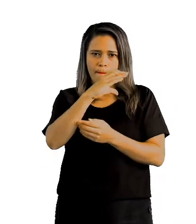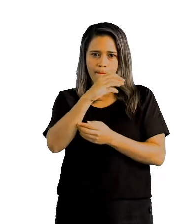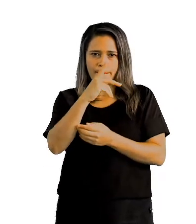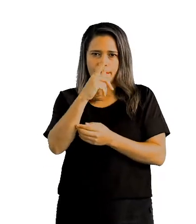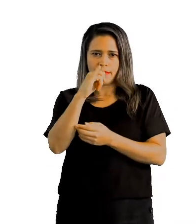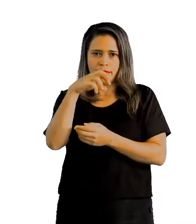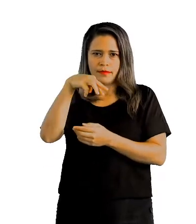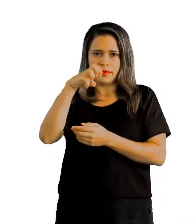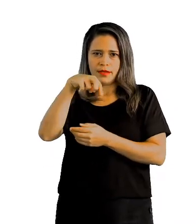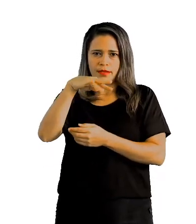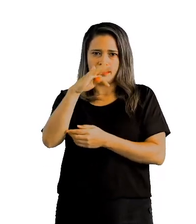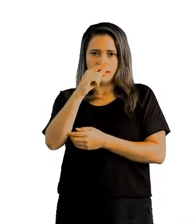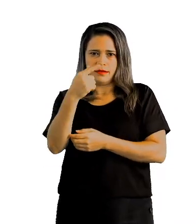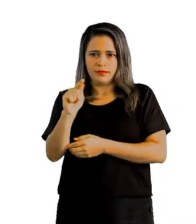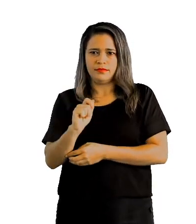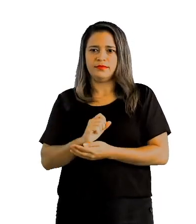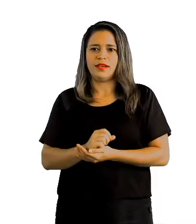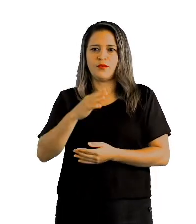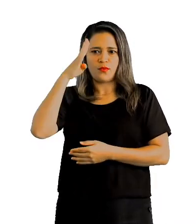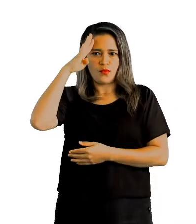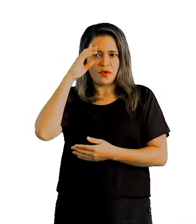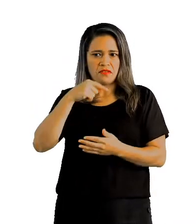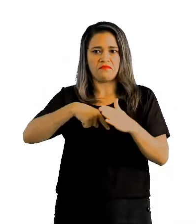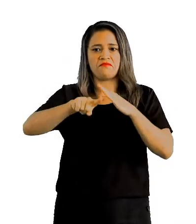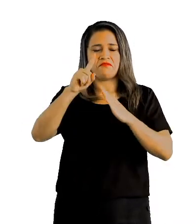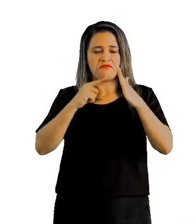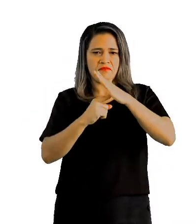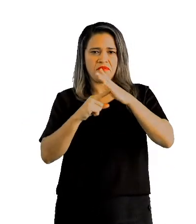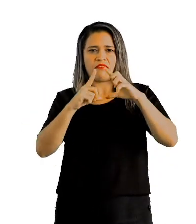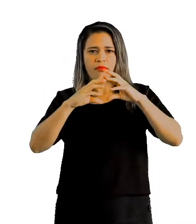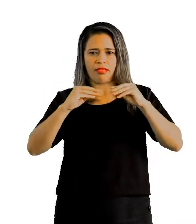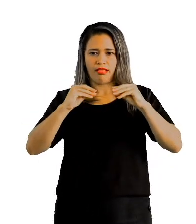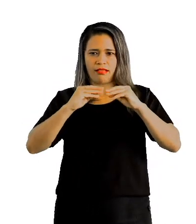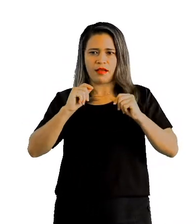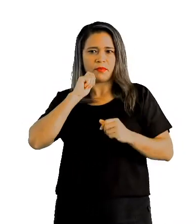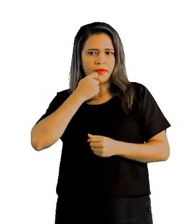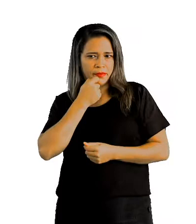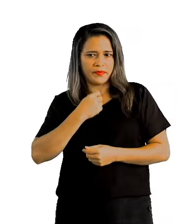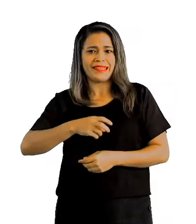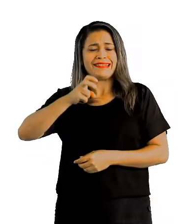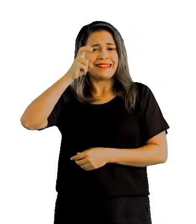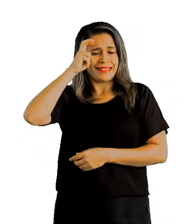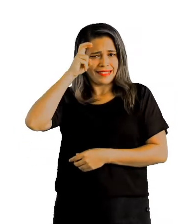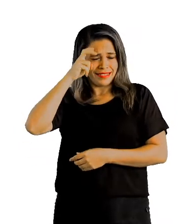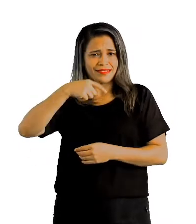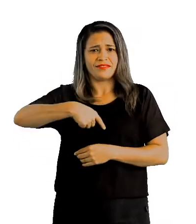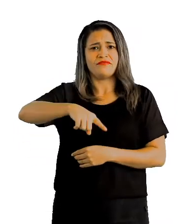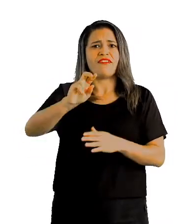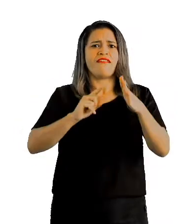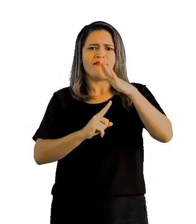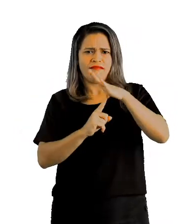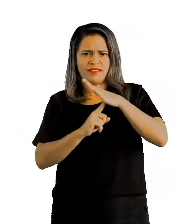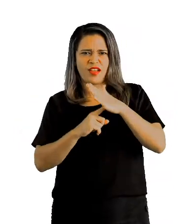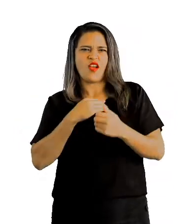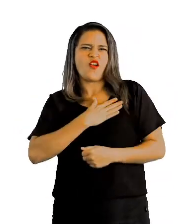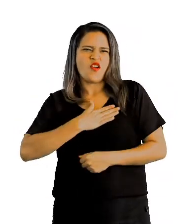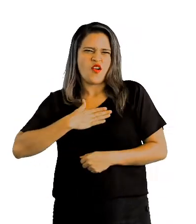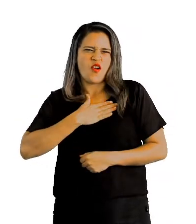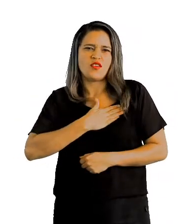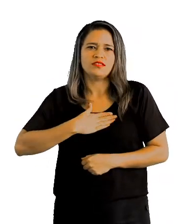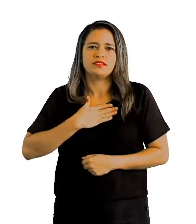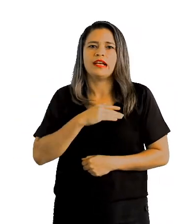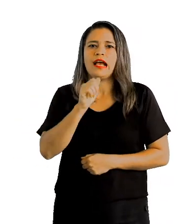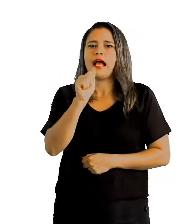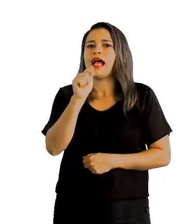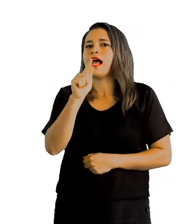pimentão. A quarta foi à feira para buscar quiabo e pão. A quinta foi à feira, pois gostava de